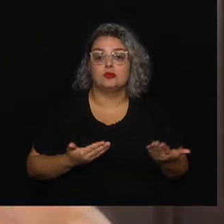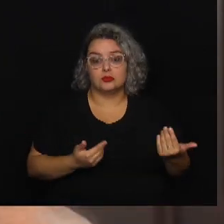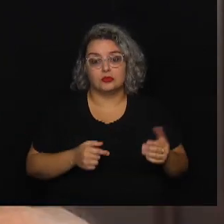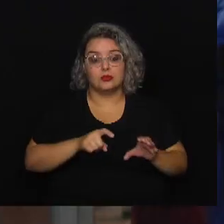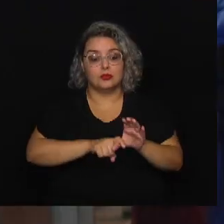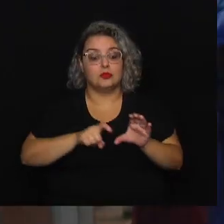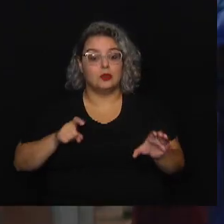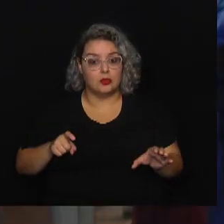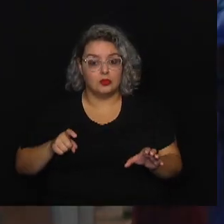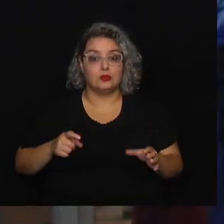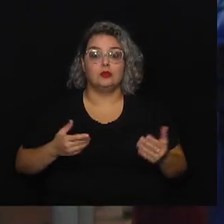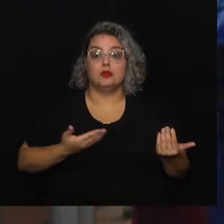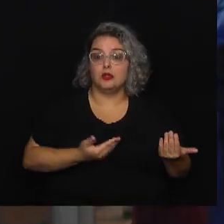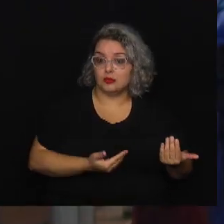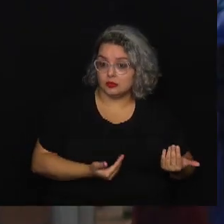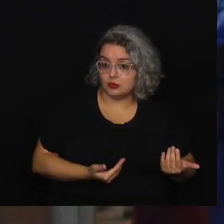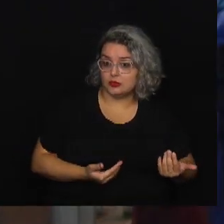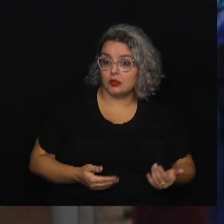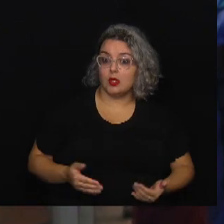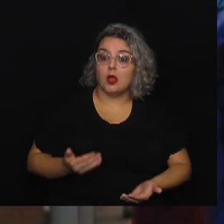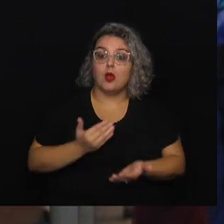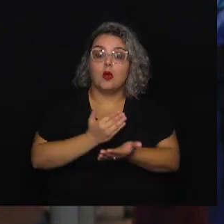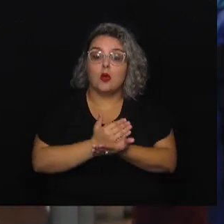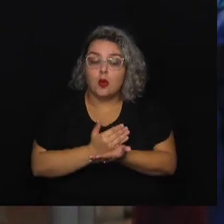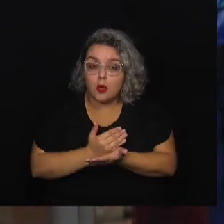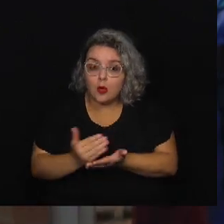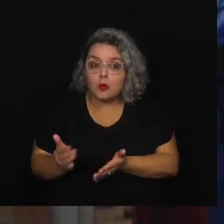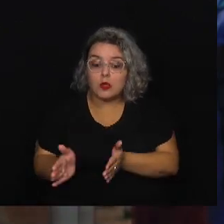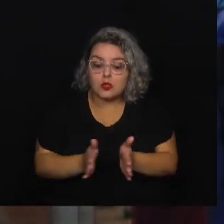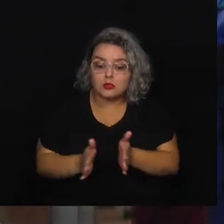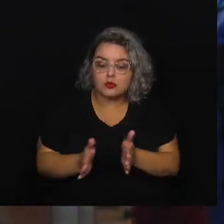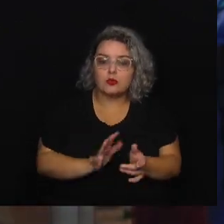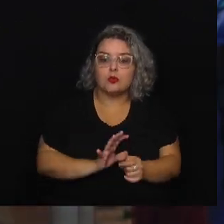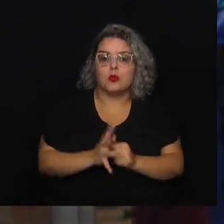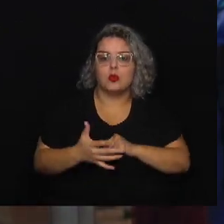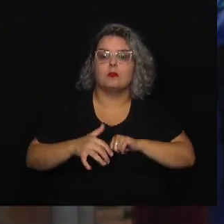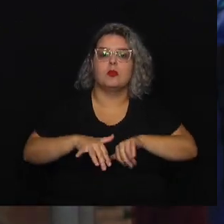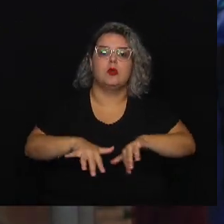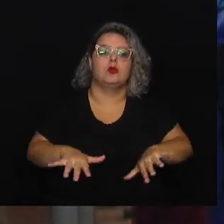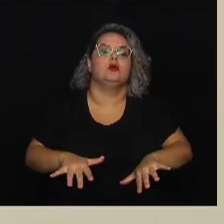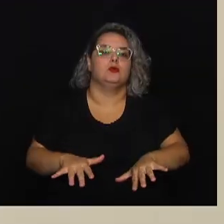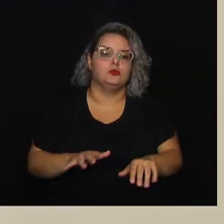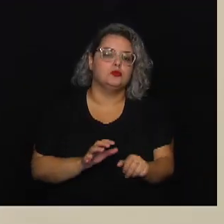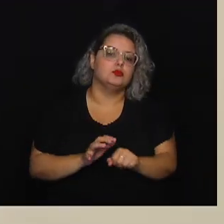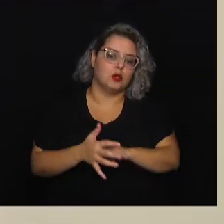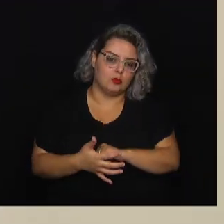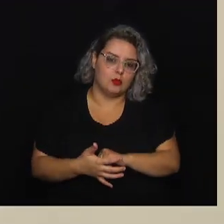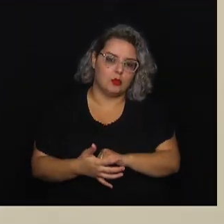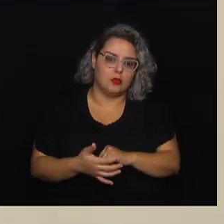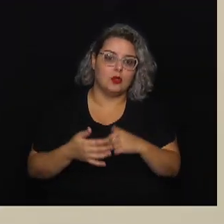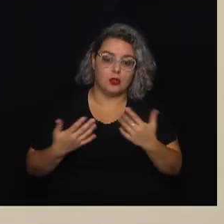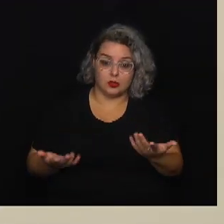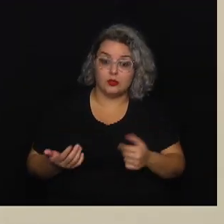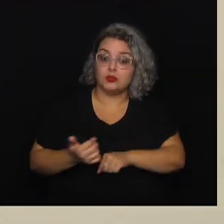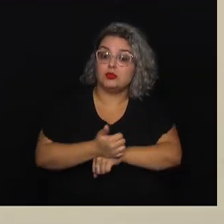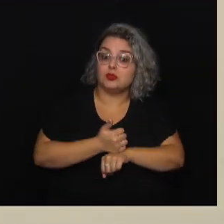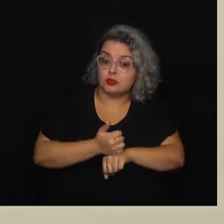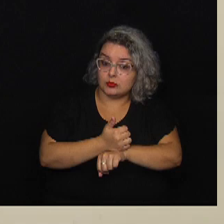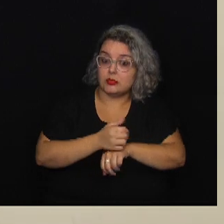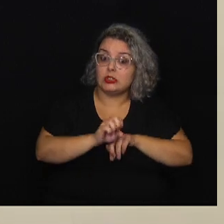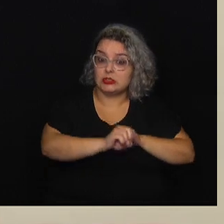do estudante. A implantação começou bem no período da pandemia da Covid-19 e os profissionais da